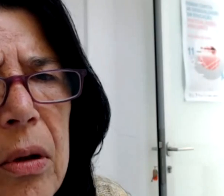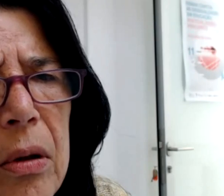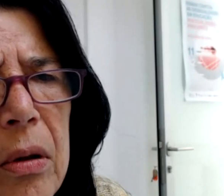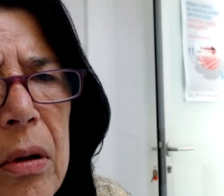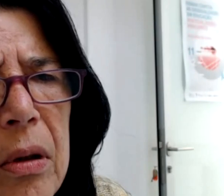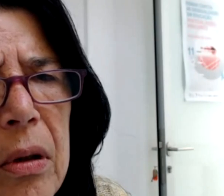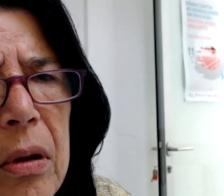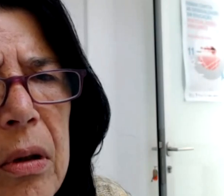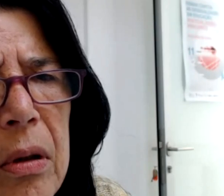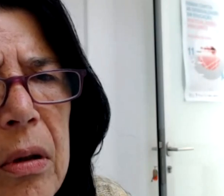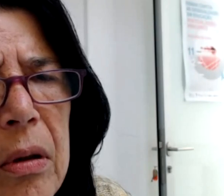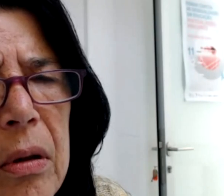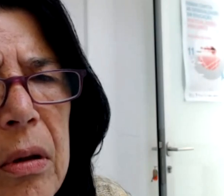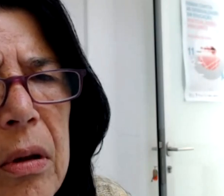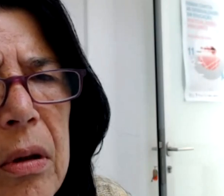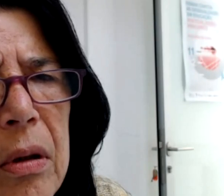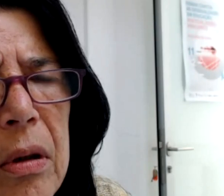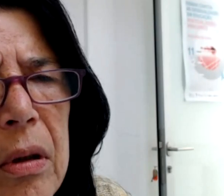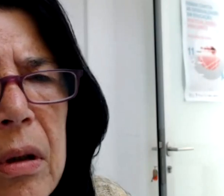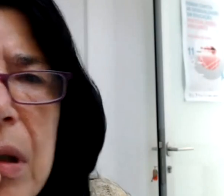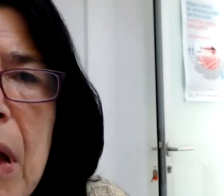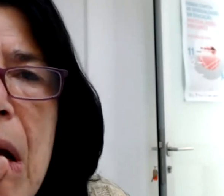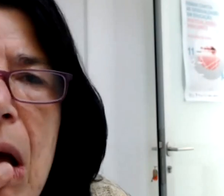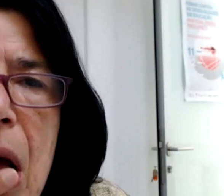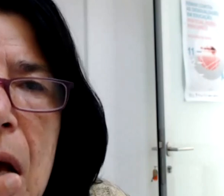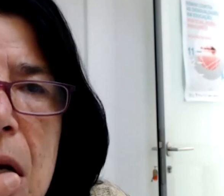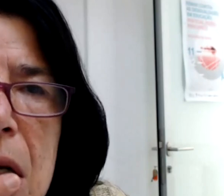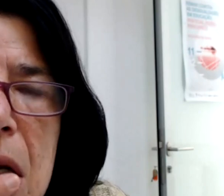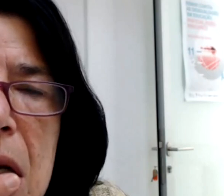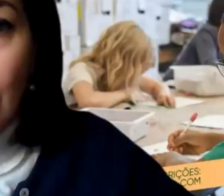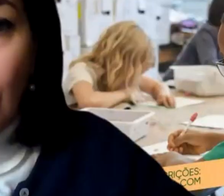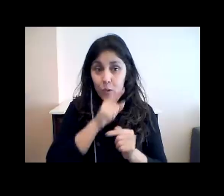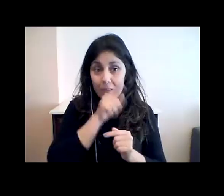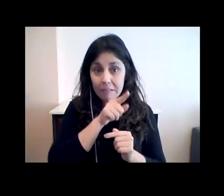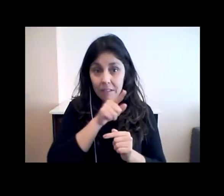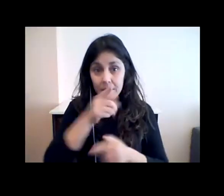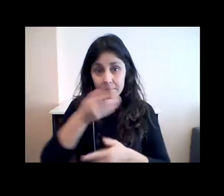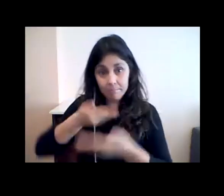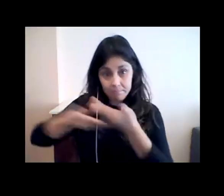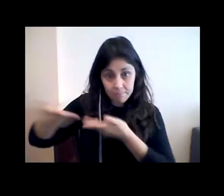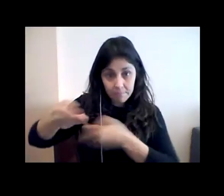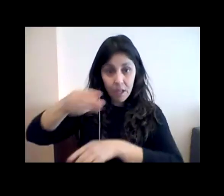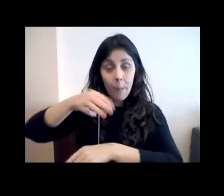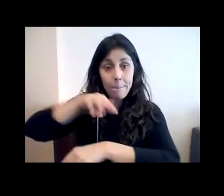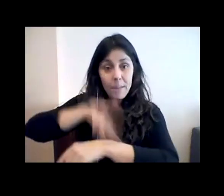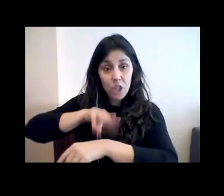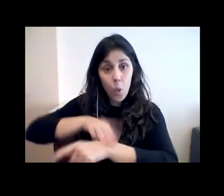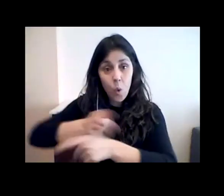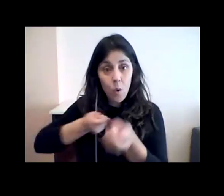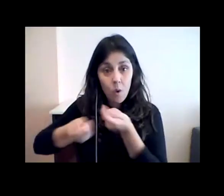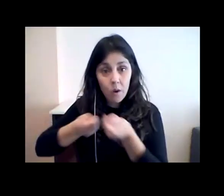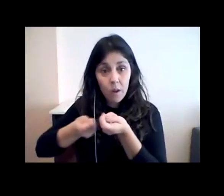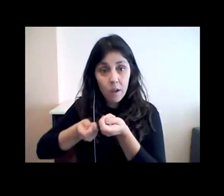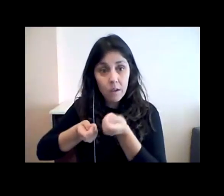possível. Eu posso só fazer uma coisa rapidamente, que é torná-la administradora e